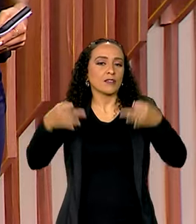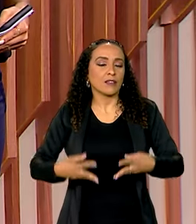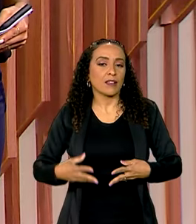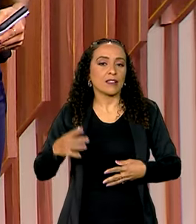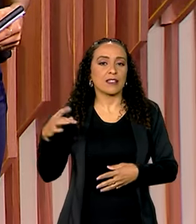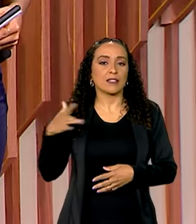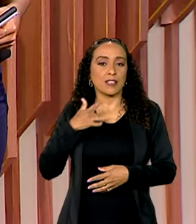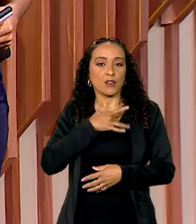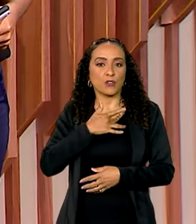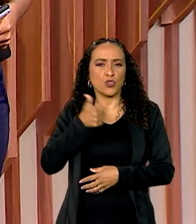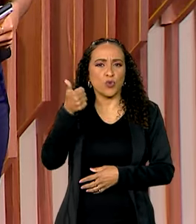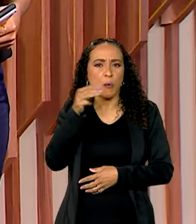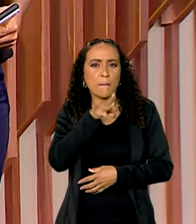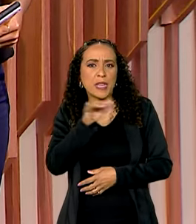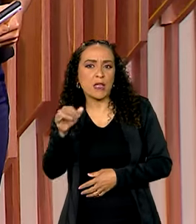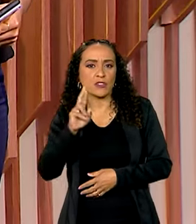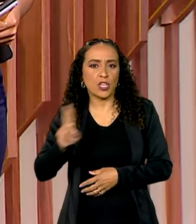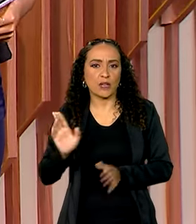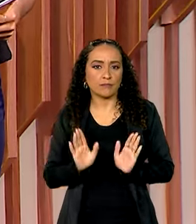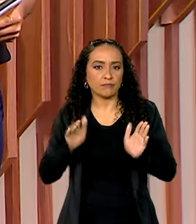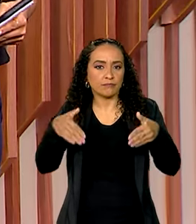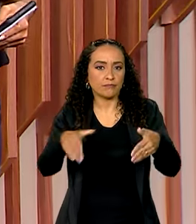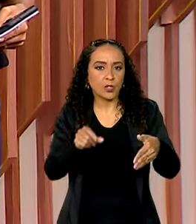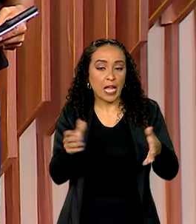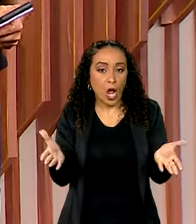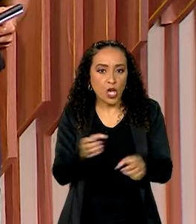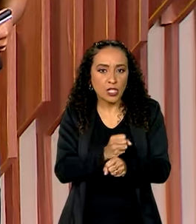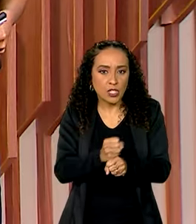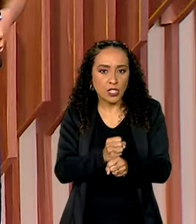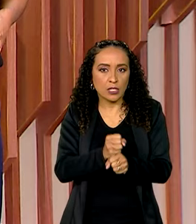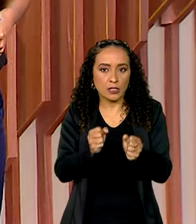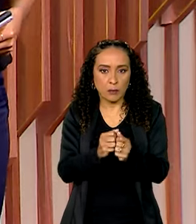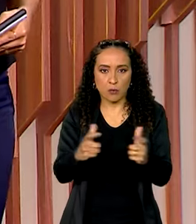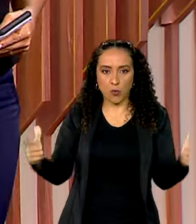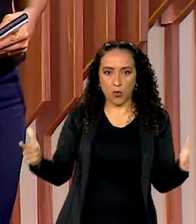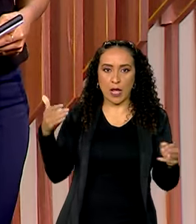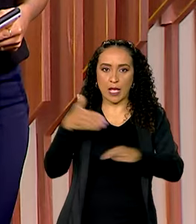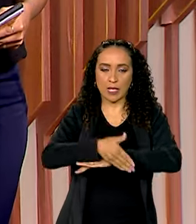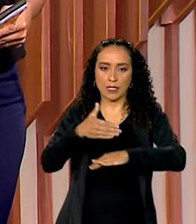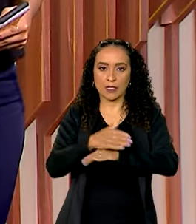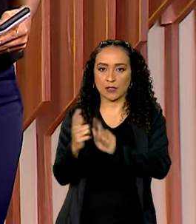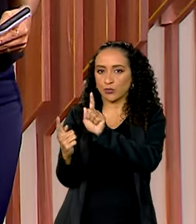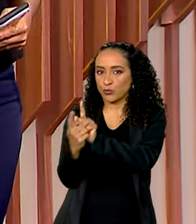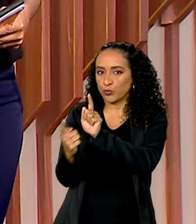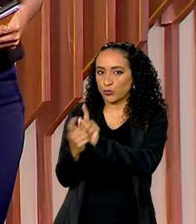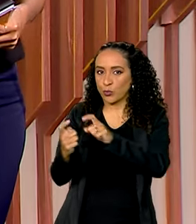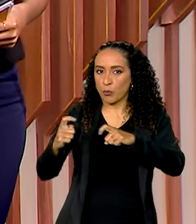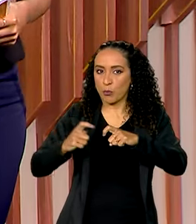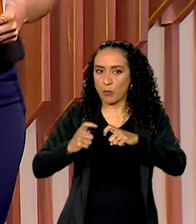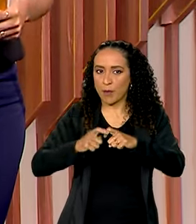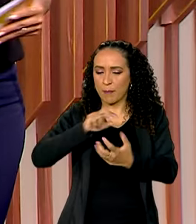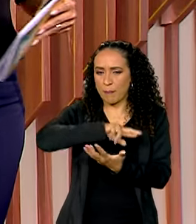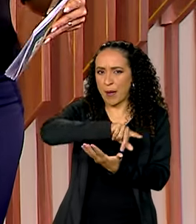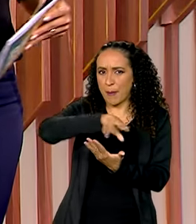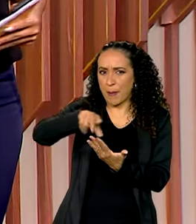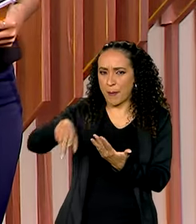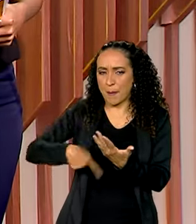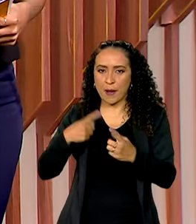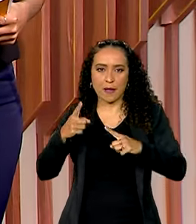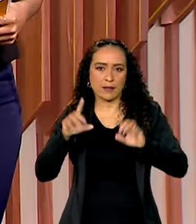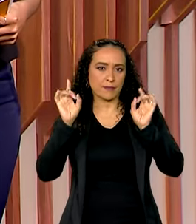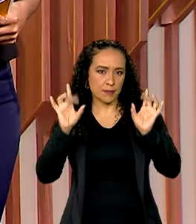agora. R$1 bilhão vão ser destinados neste ano para ampliar o acesso a consultas com médicos de